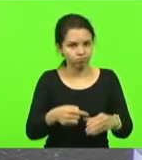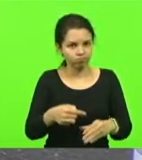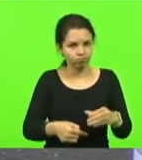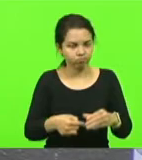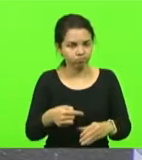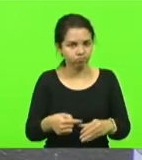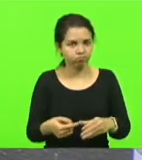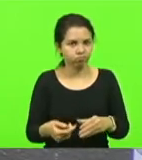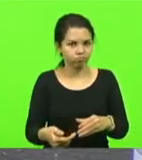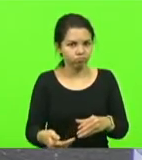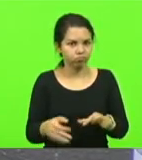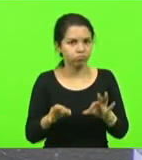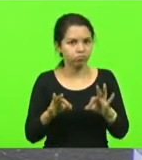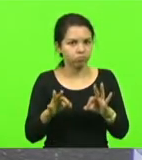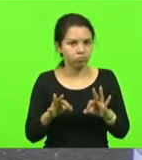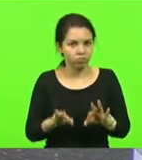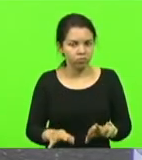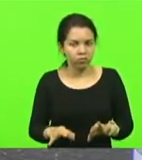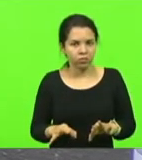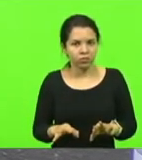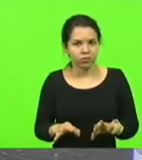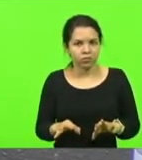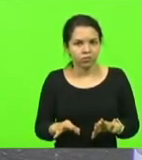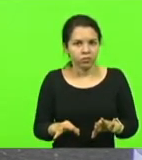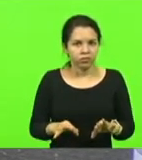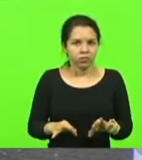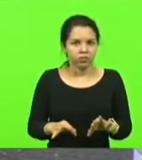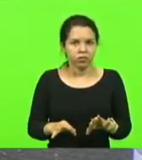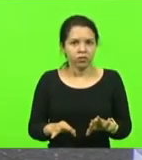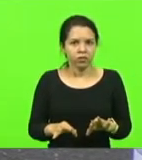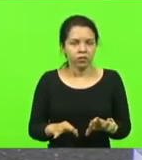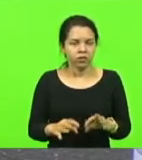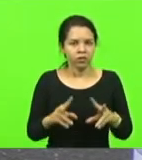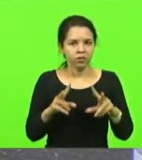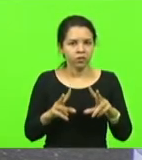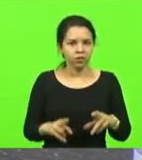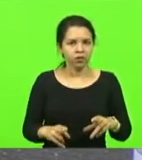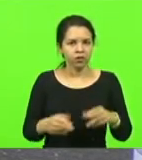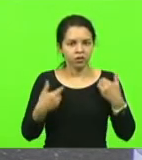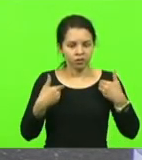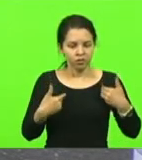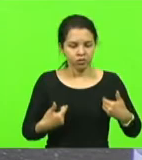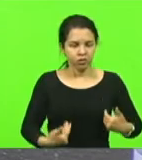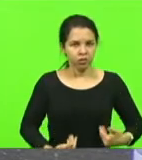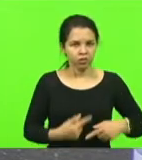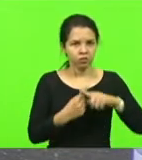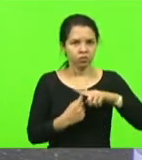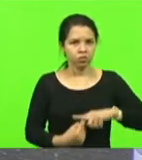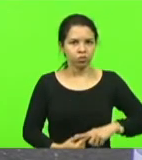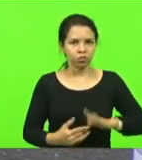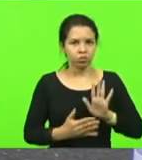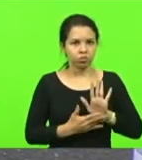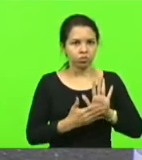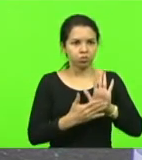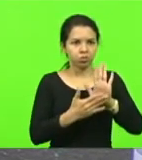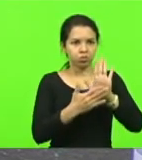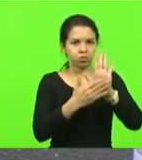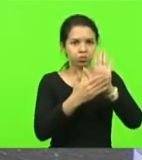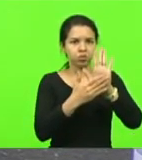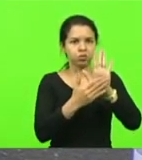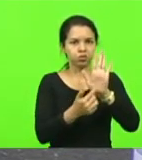servirá, sem dúvida alguma, como um esqueleto da proposta que será apresentada